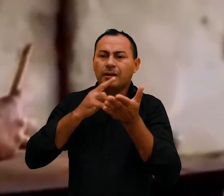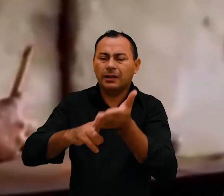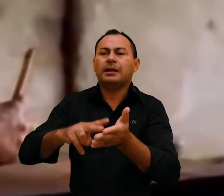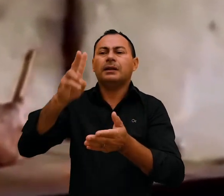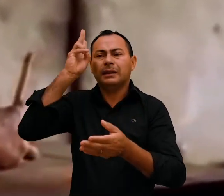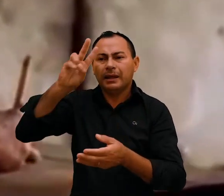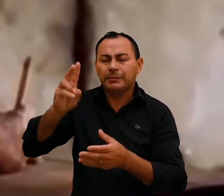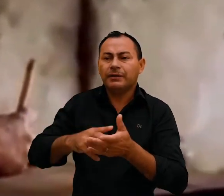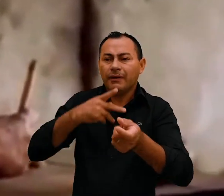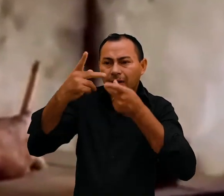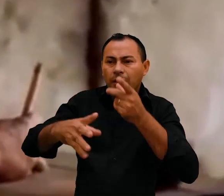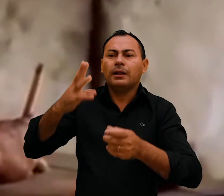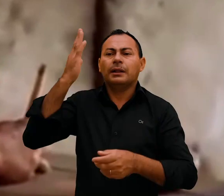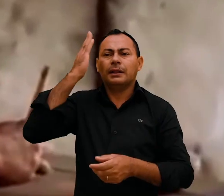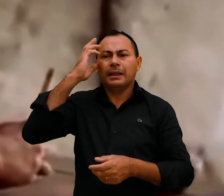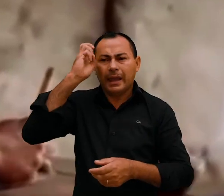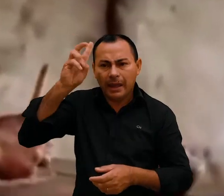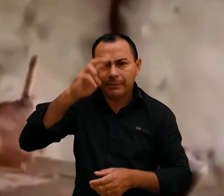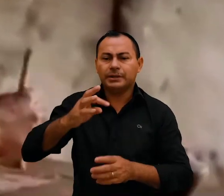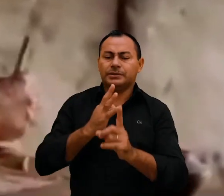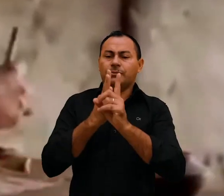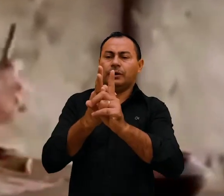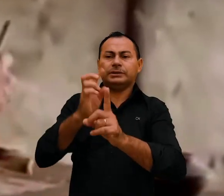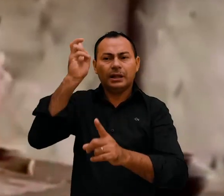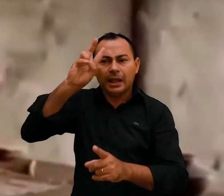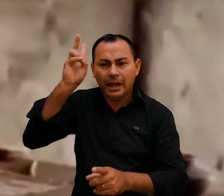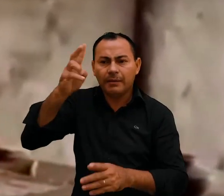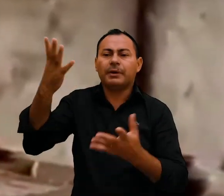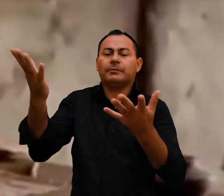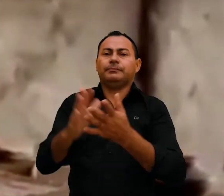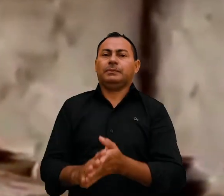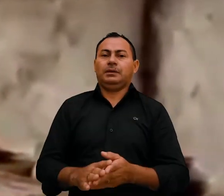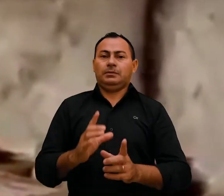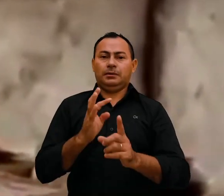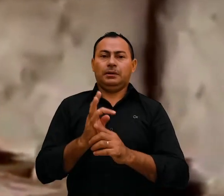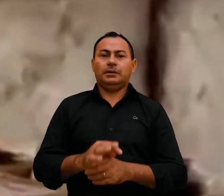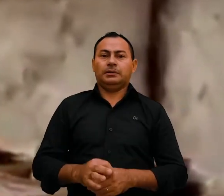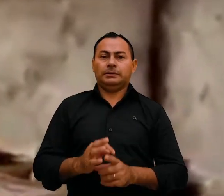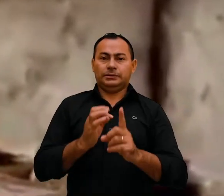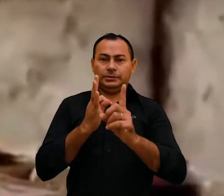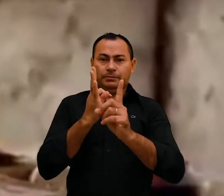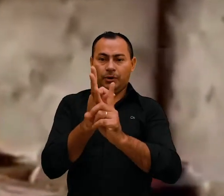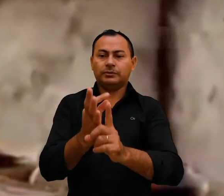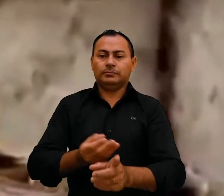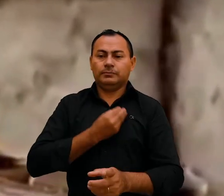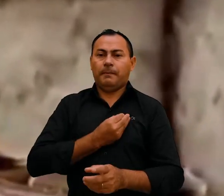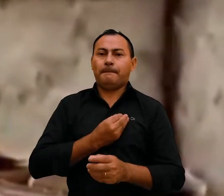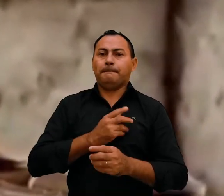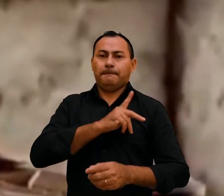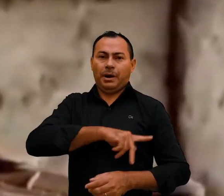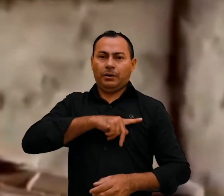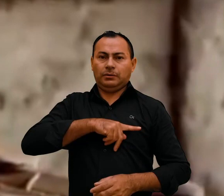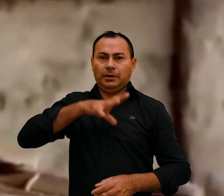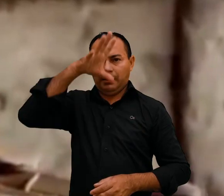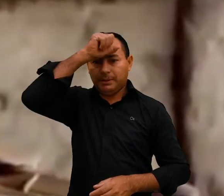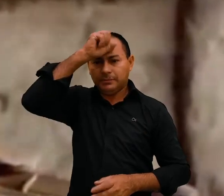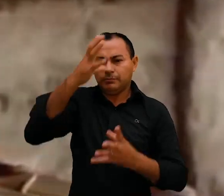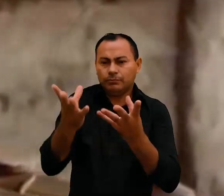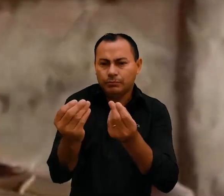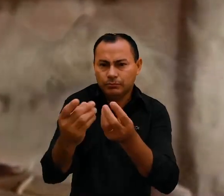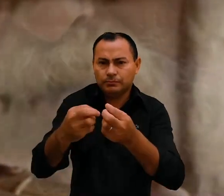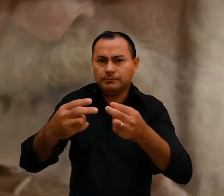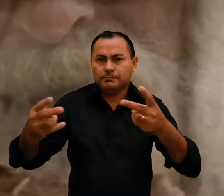várias vezes lembre-se lembre-se lembre-se Timóteo Timóteo tinha servido com Paulo visto e